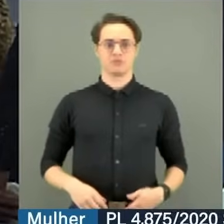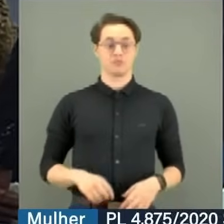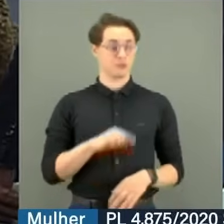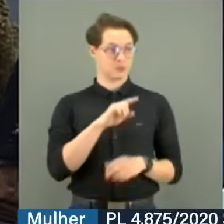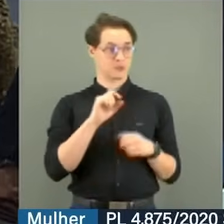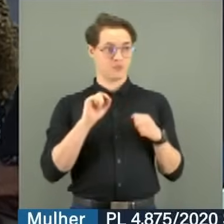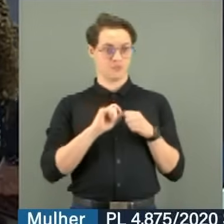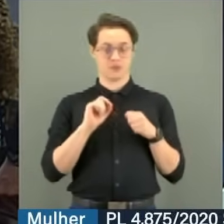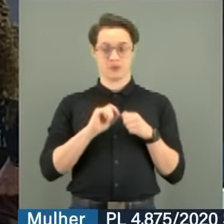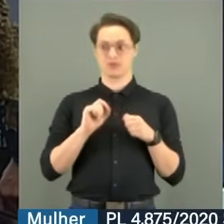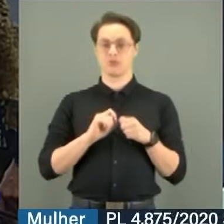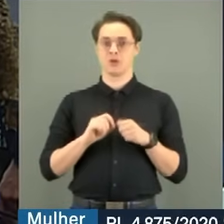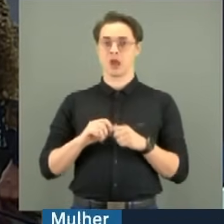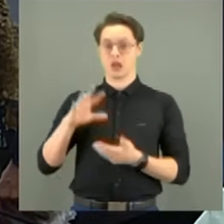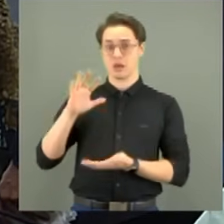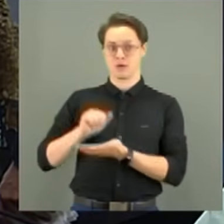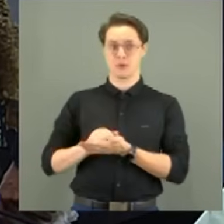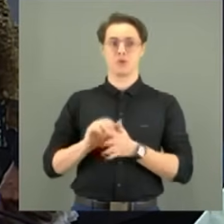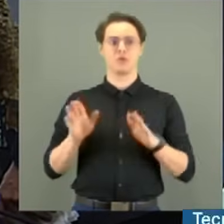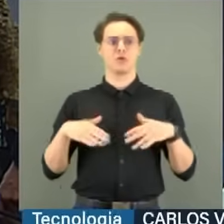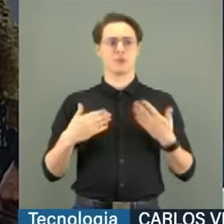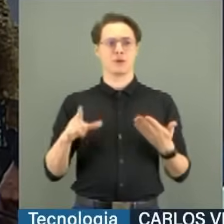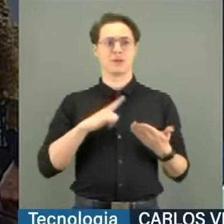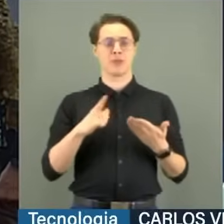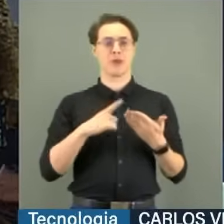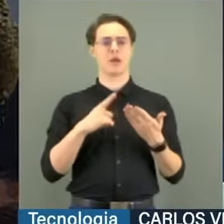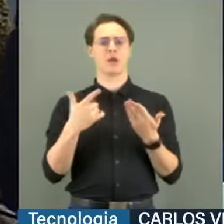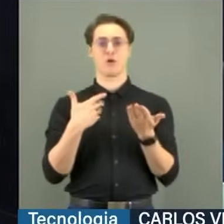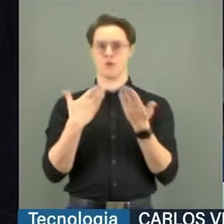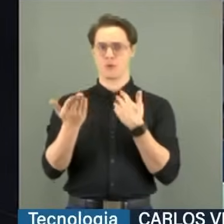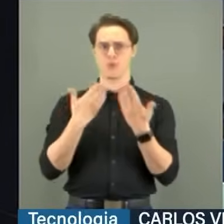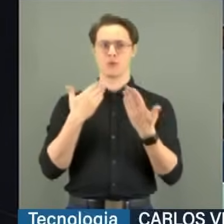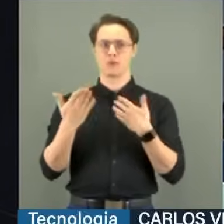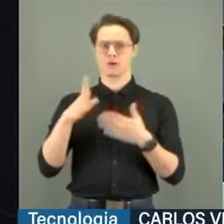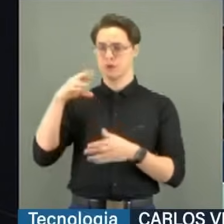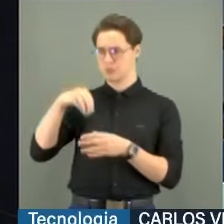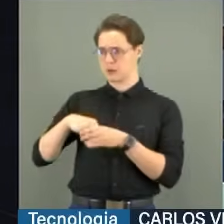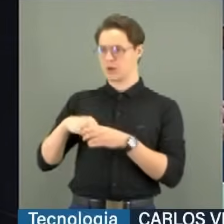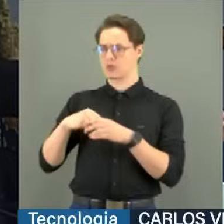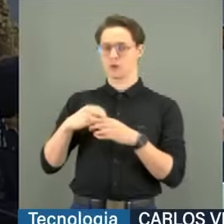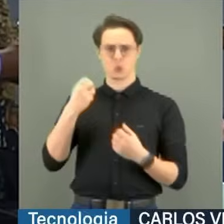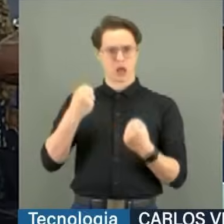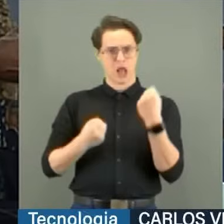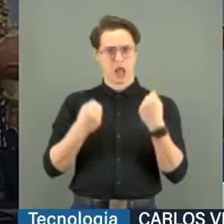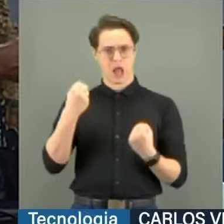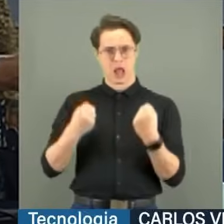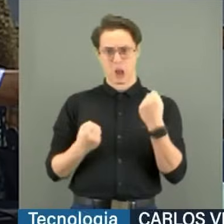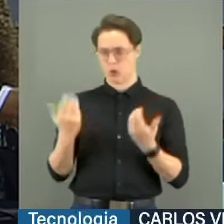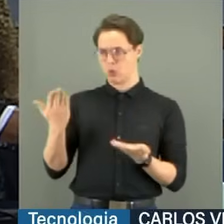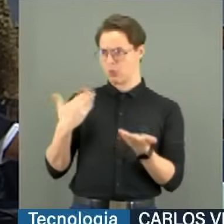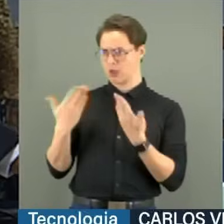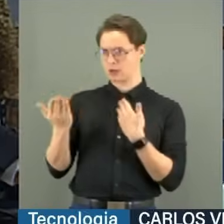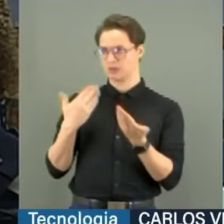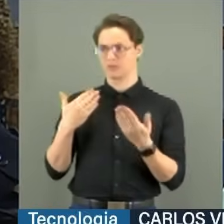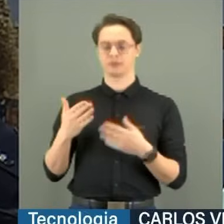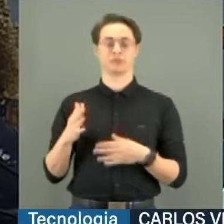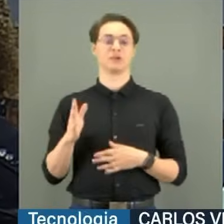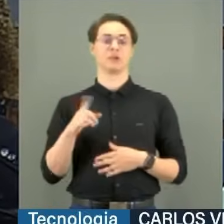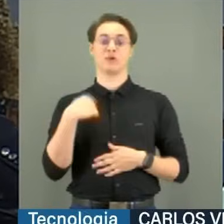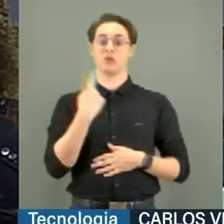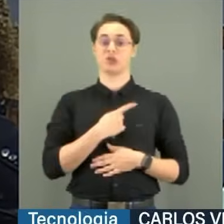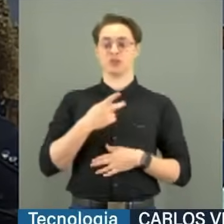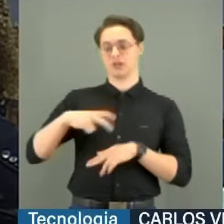fiz. Certo. Além dessa conversa, isso se deu dentro do carro ou vocês estavam sentados em algum local? A gente estava sentado no